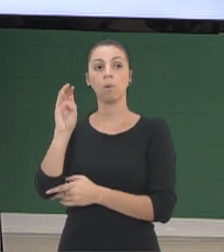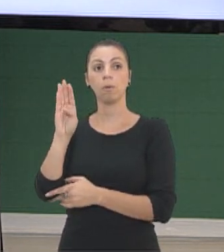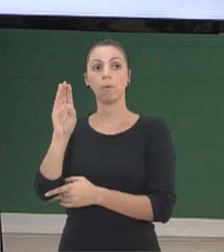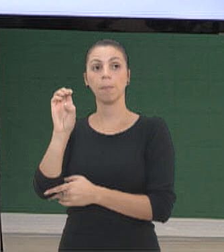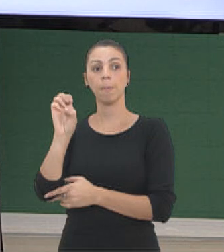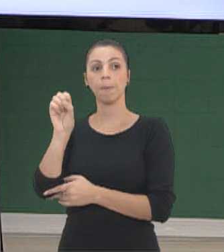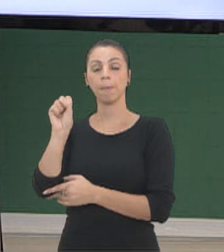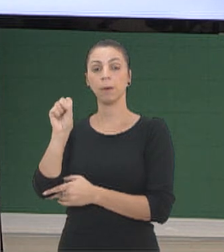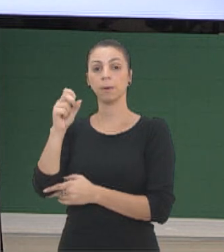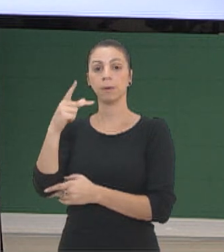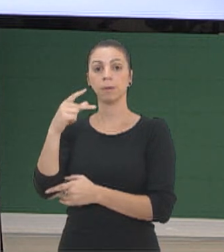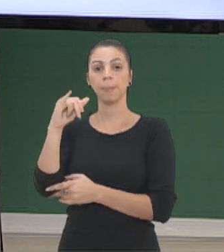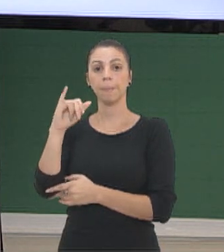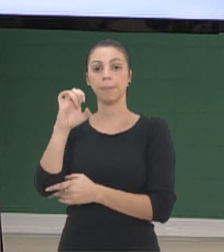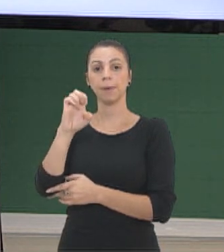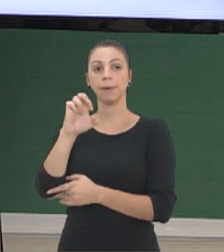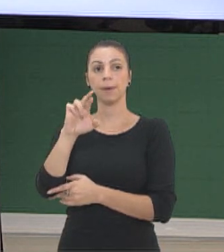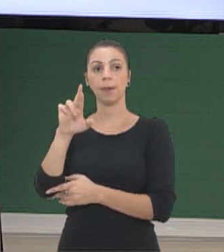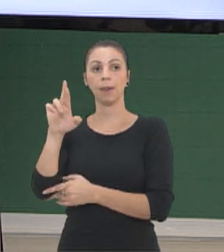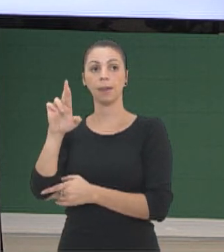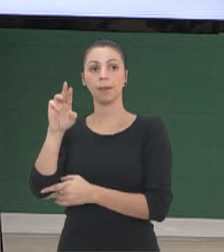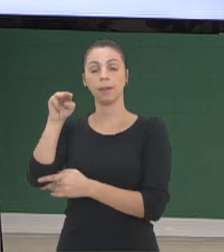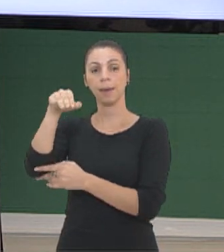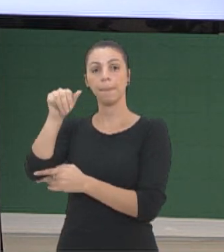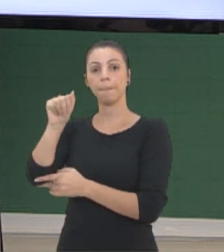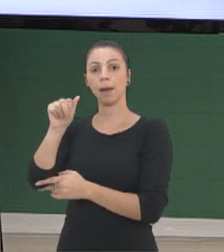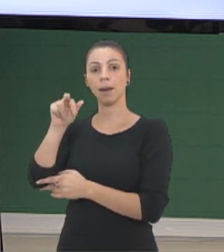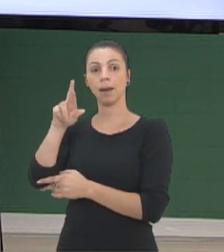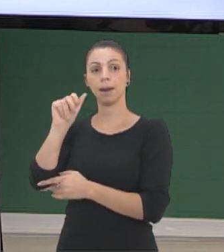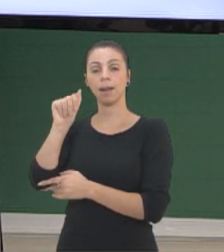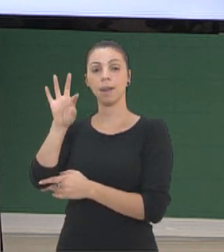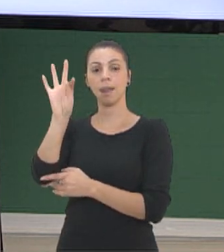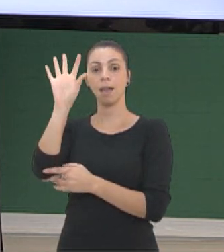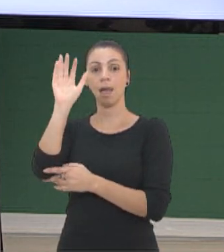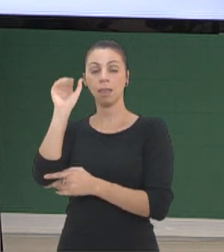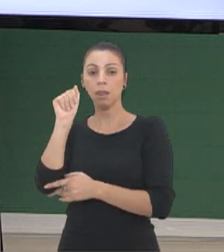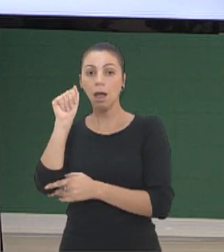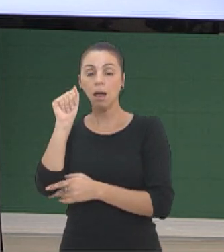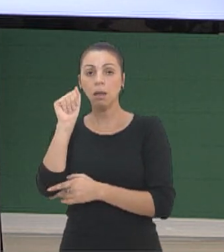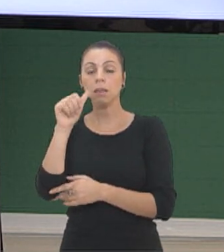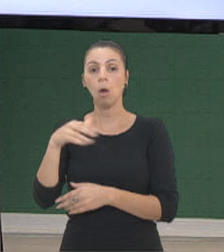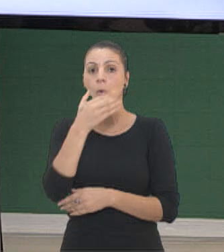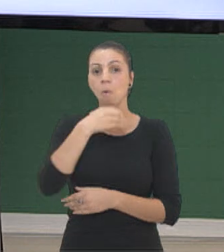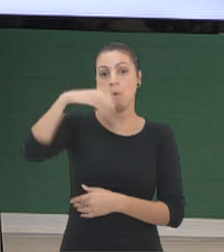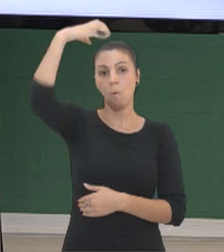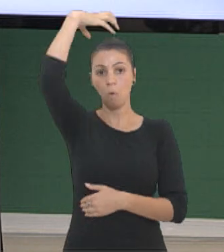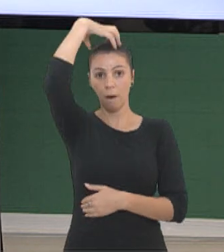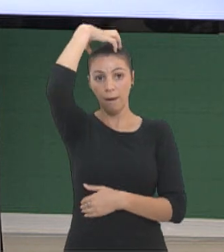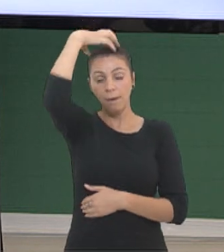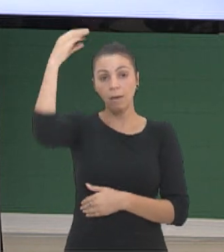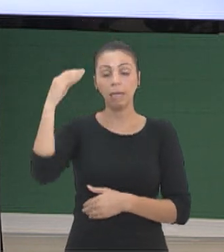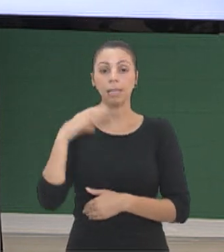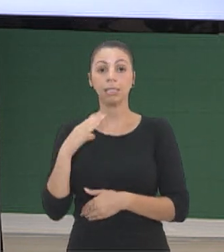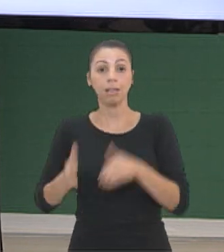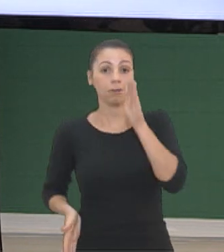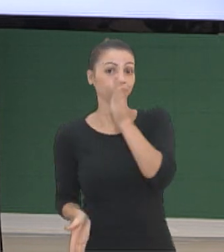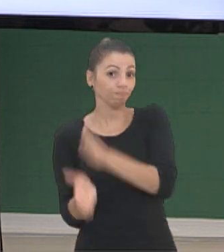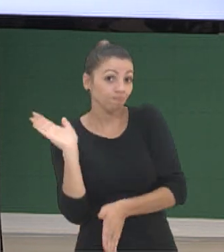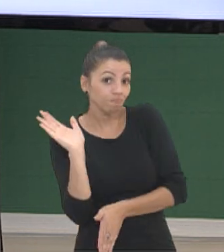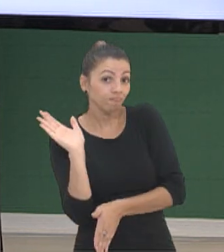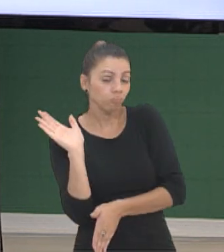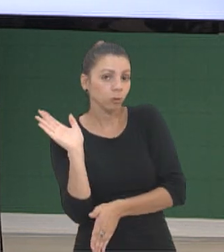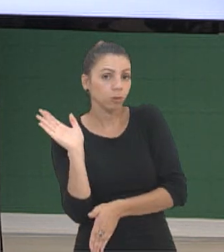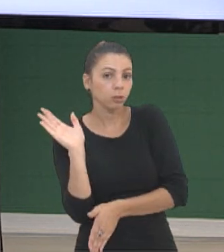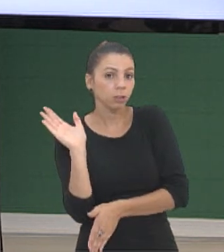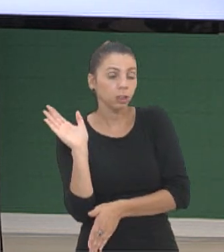aula passada, quando o rei tenta fugir, ele é pego na divisa com a Bélgica, é levado novamente para